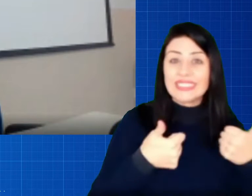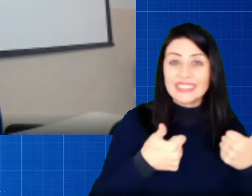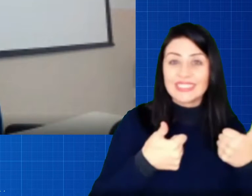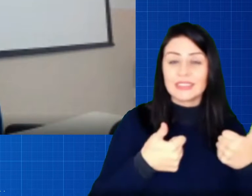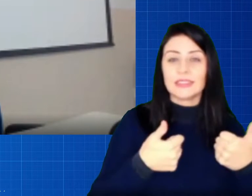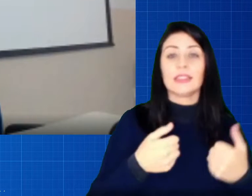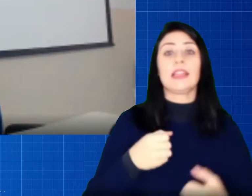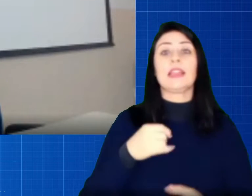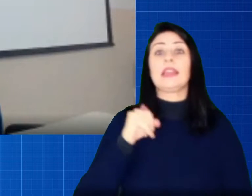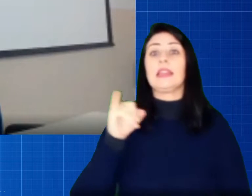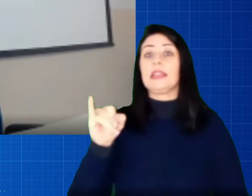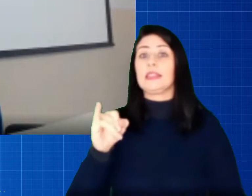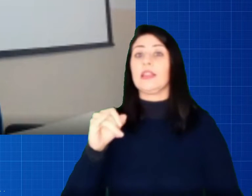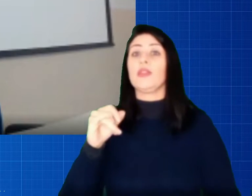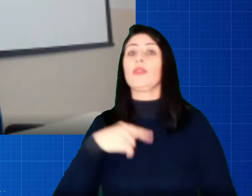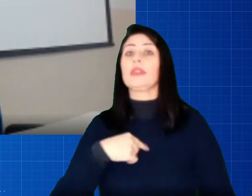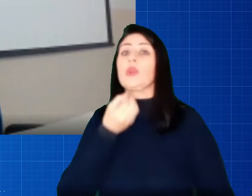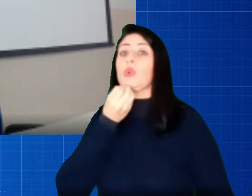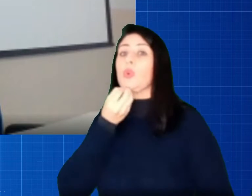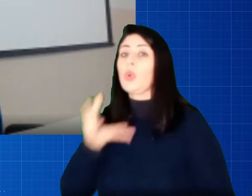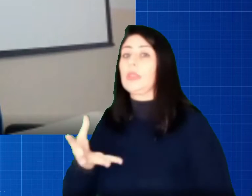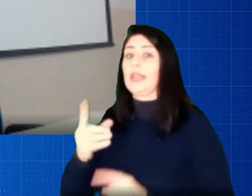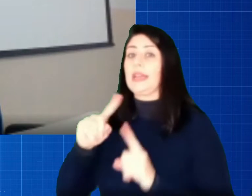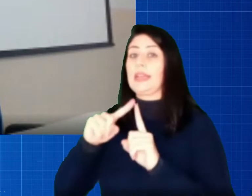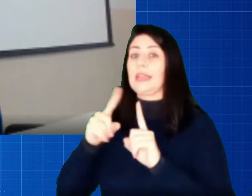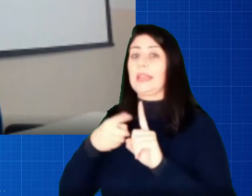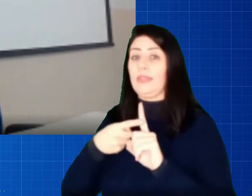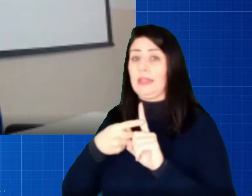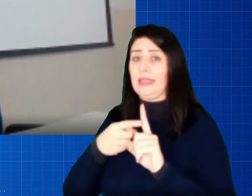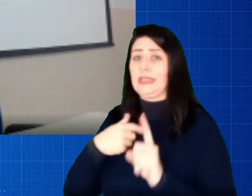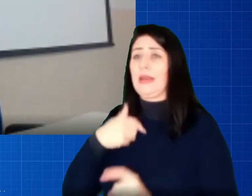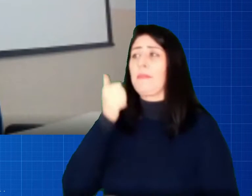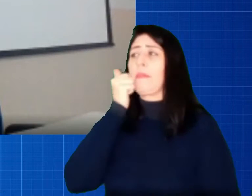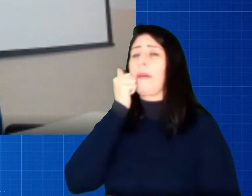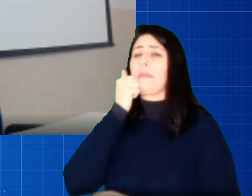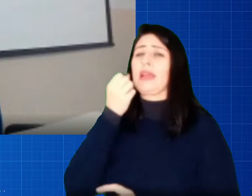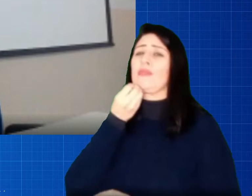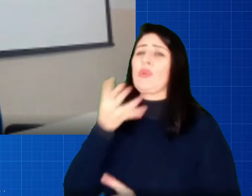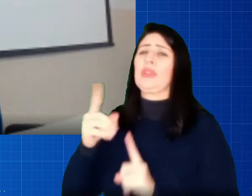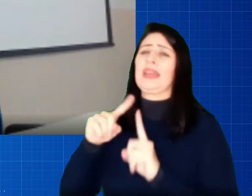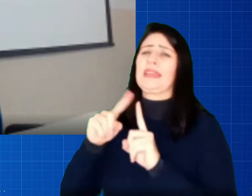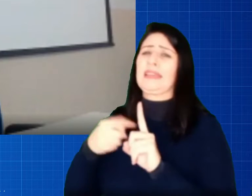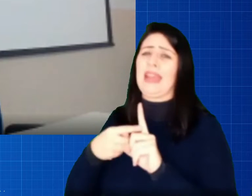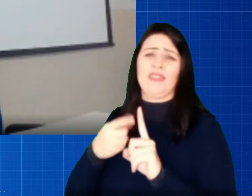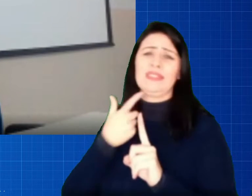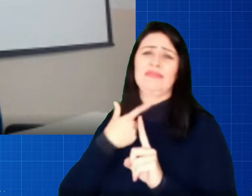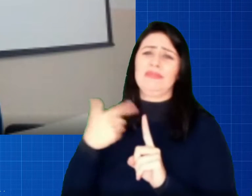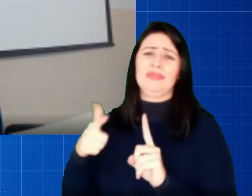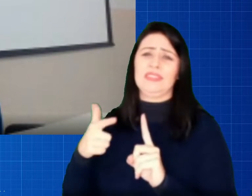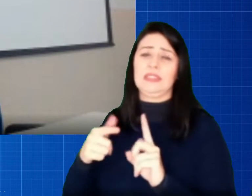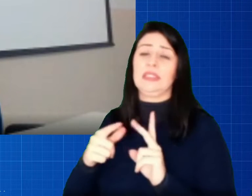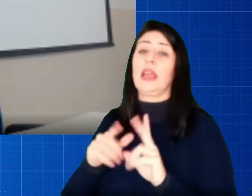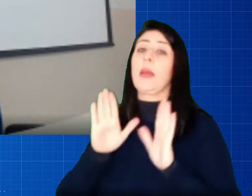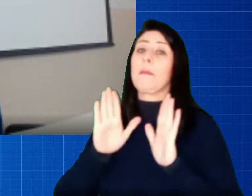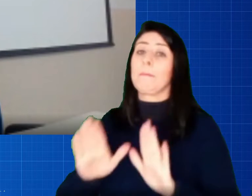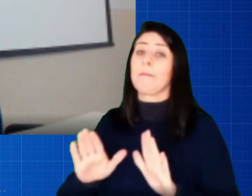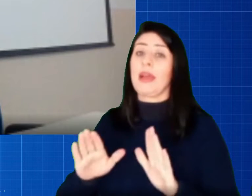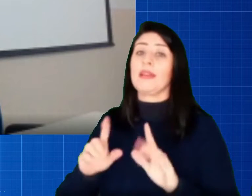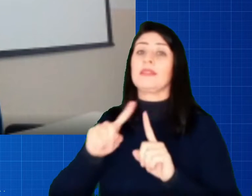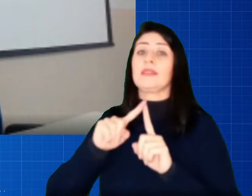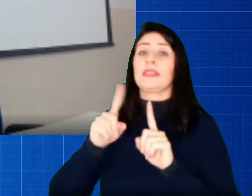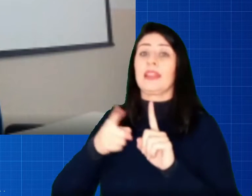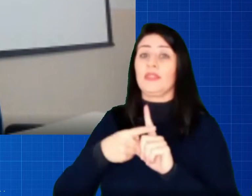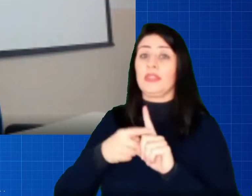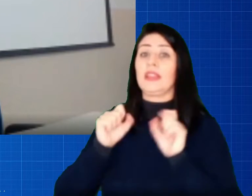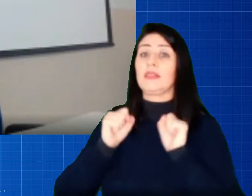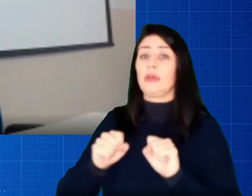você ter que contar de uma gravidez para uma mãe, por exemplo, uma gravidez indesejável, e de repente vem uma gravidez com uma sífilis,